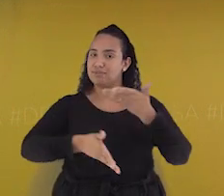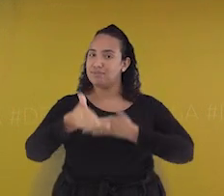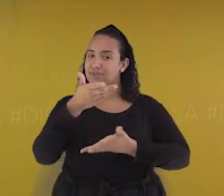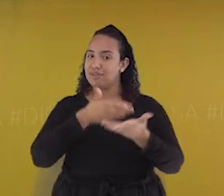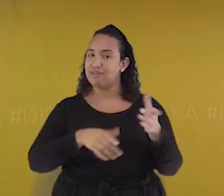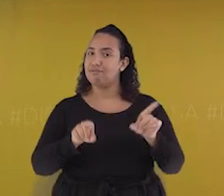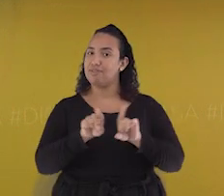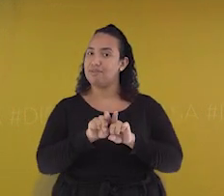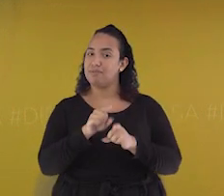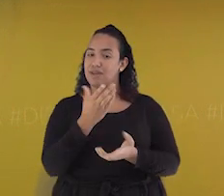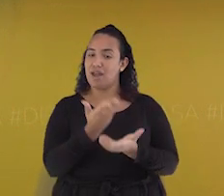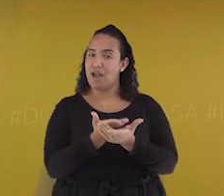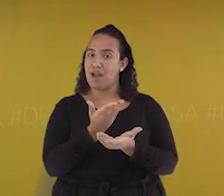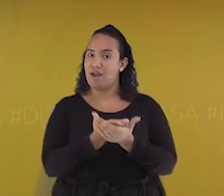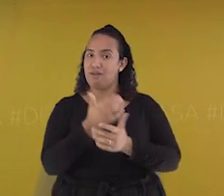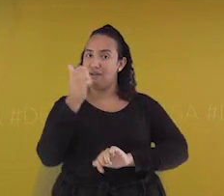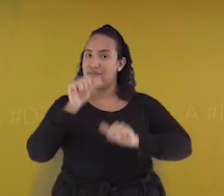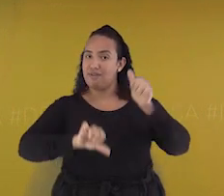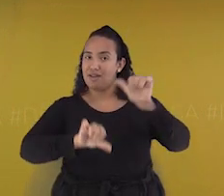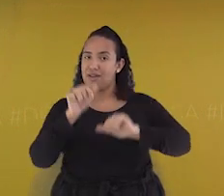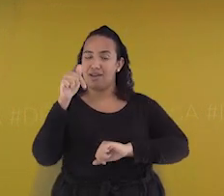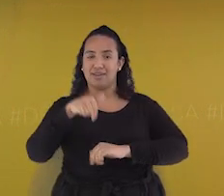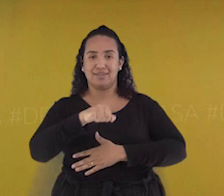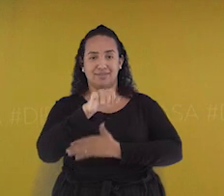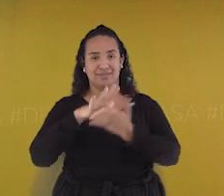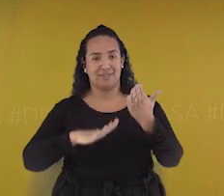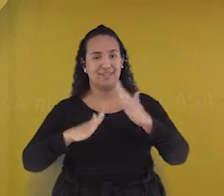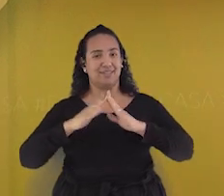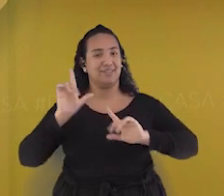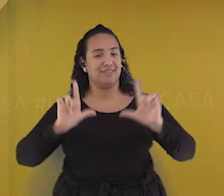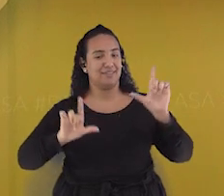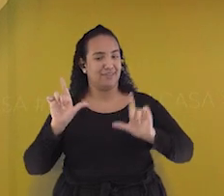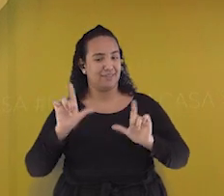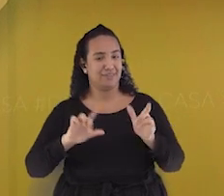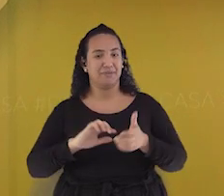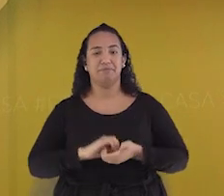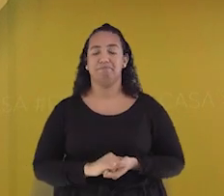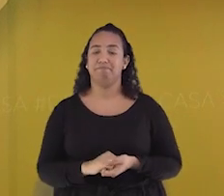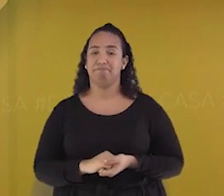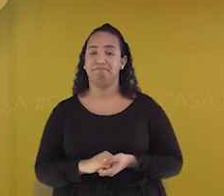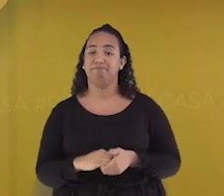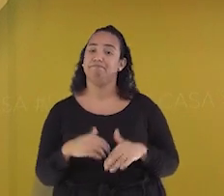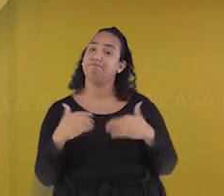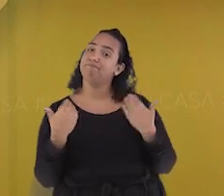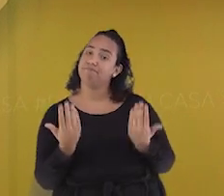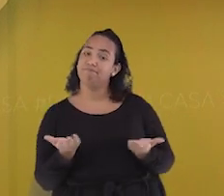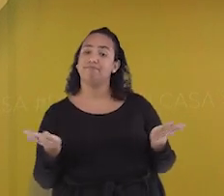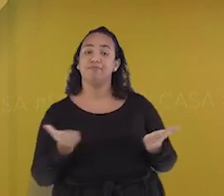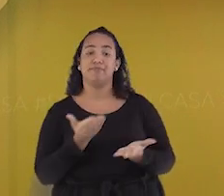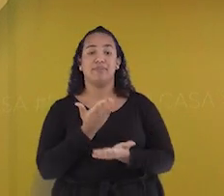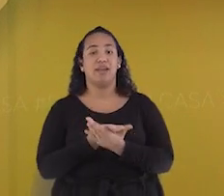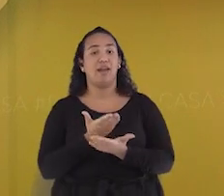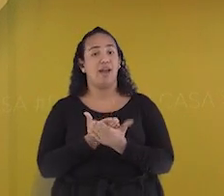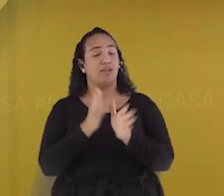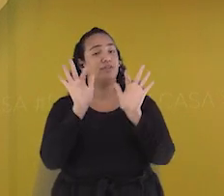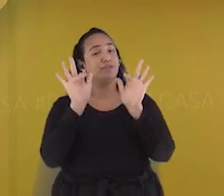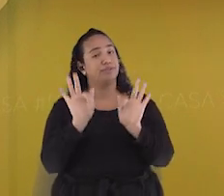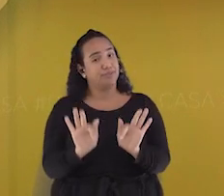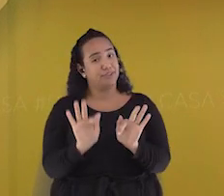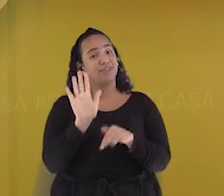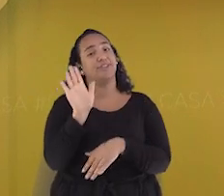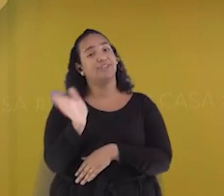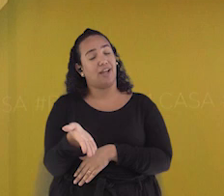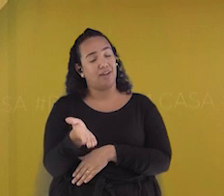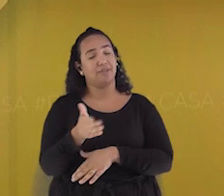e avaliação das aulas aqui no Dever em Casa na TV. E eu já me despeço de vocês. A aula